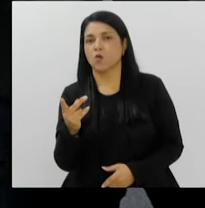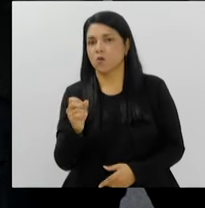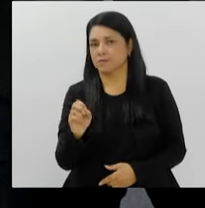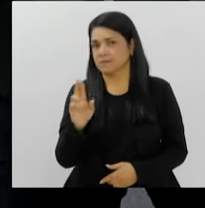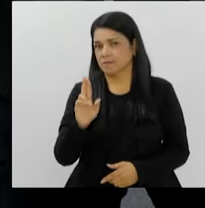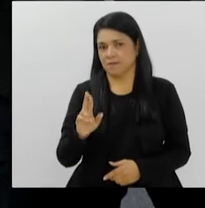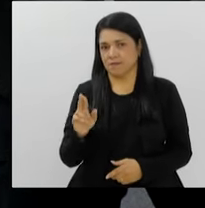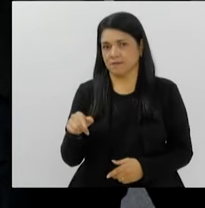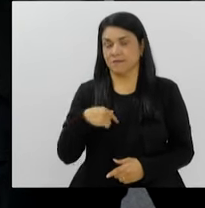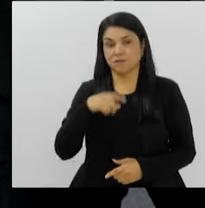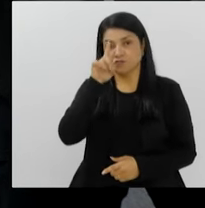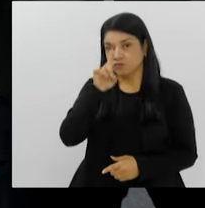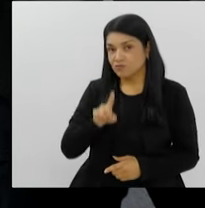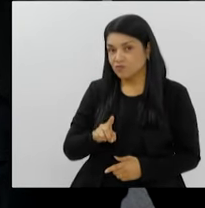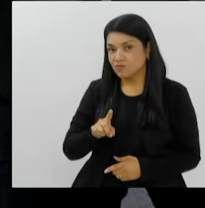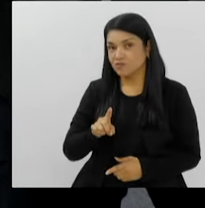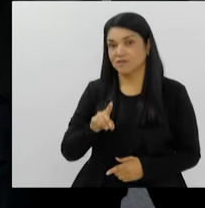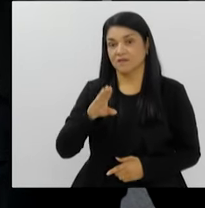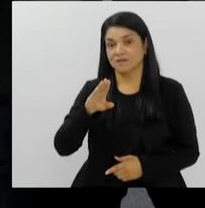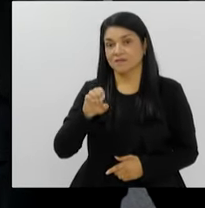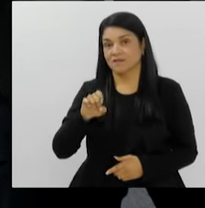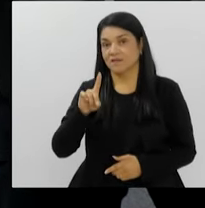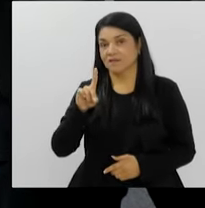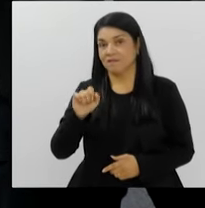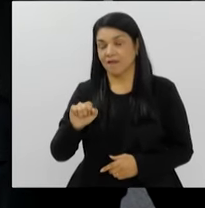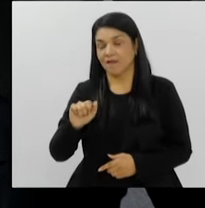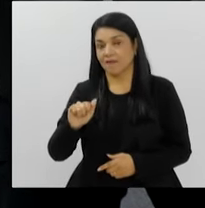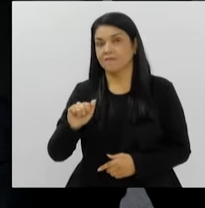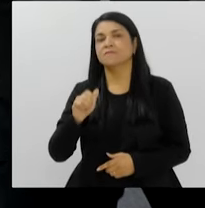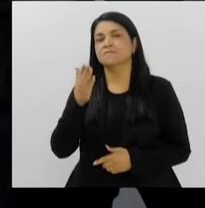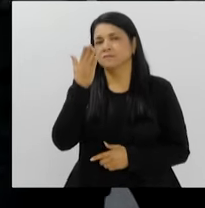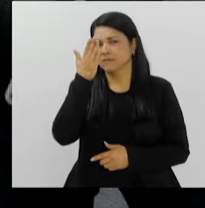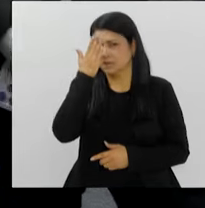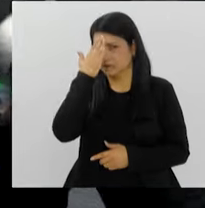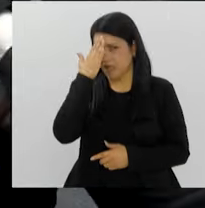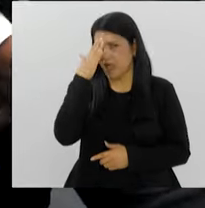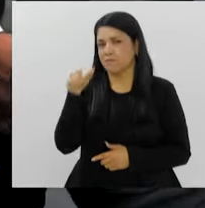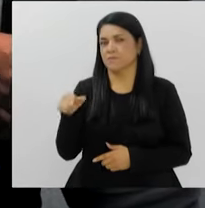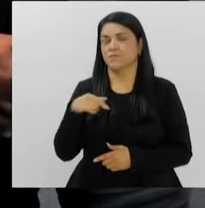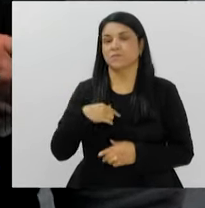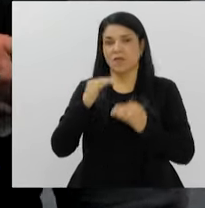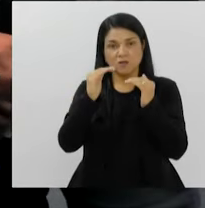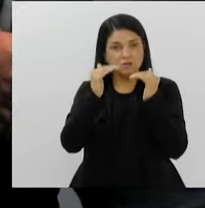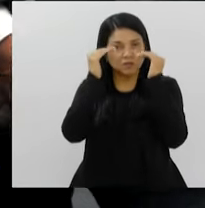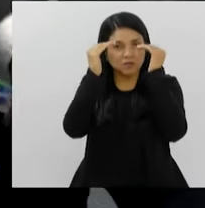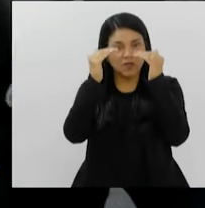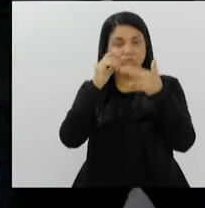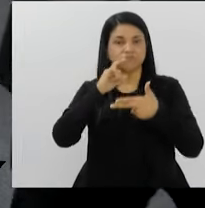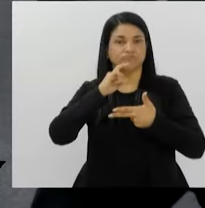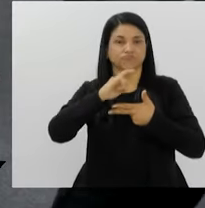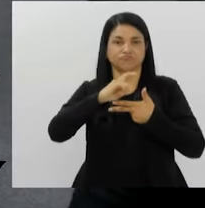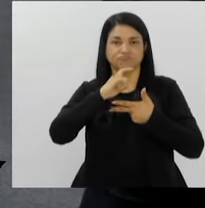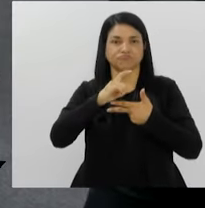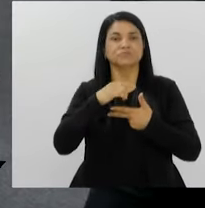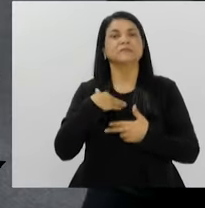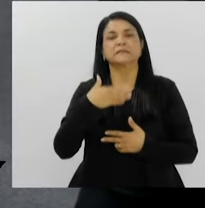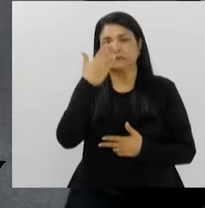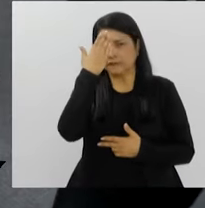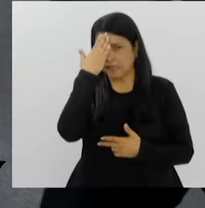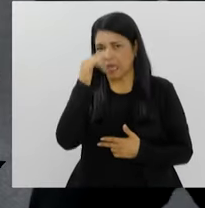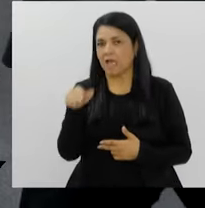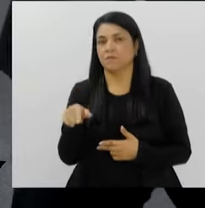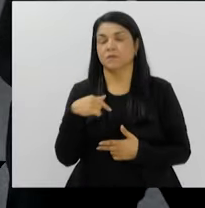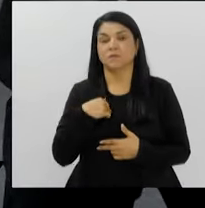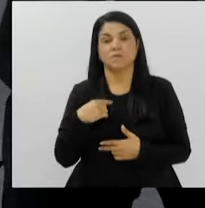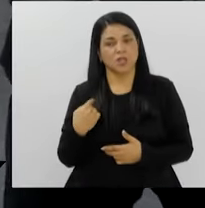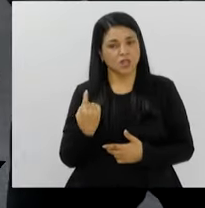A diretoria da SEDAI está silente quanto a isso. As autoridades do Poder Executivo, silentes quanto a isso. Mas a gente